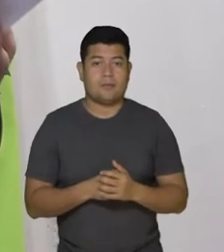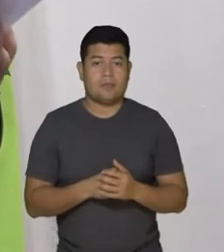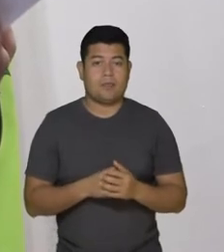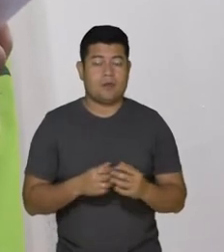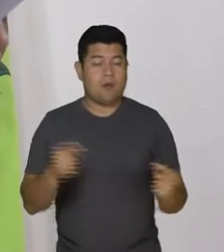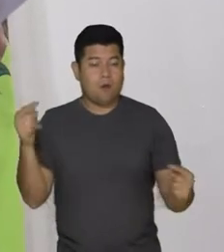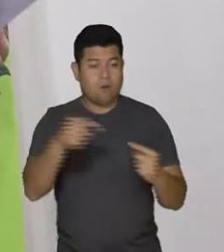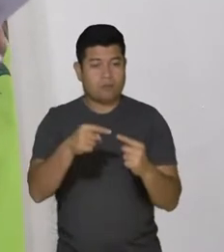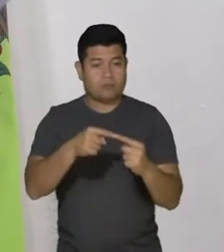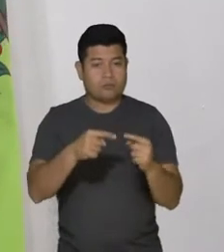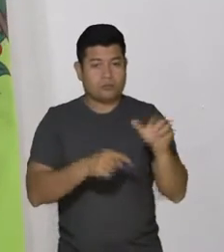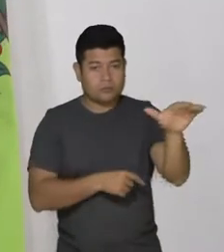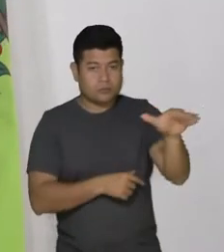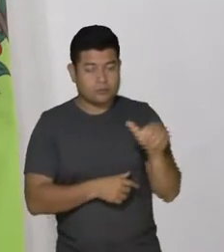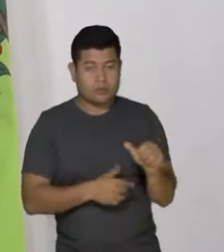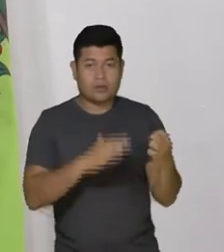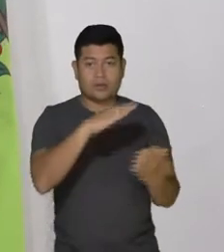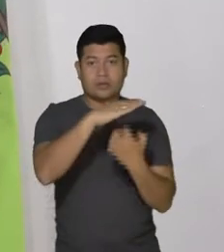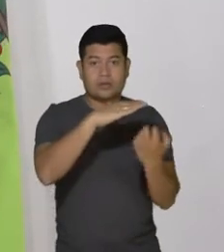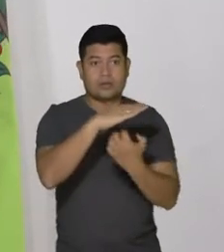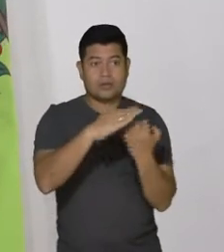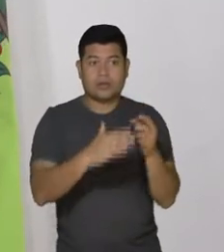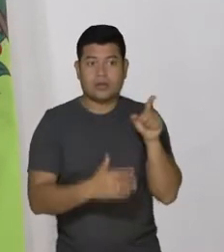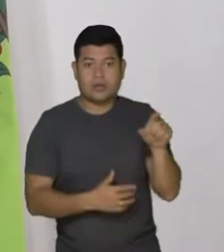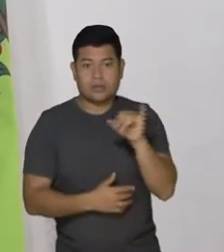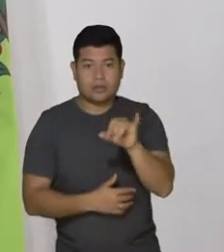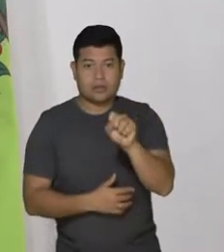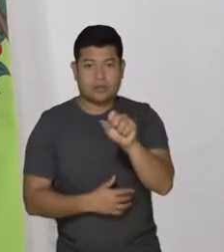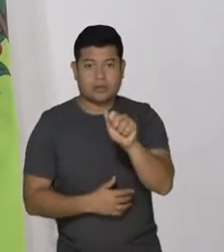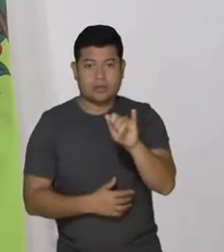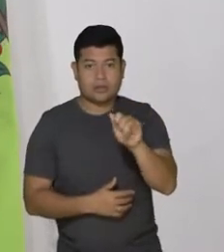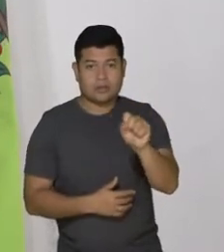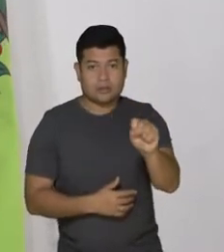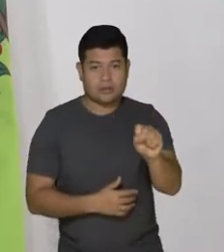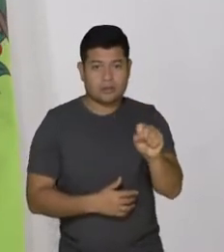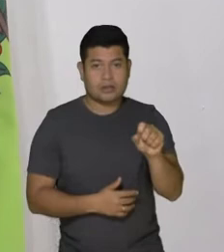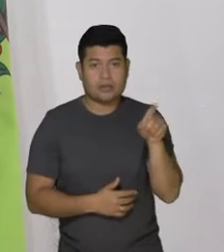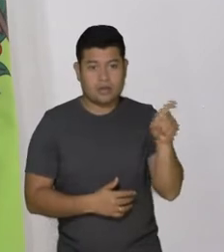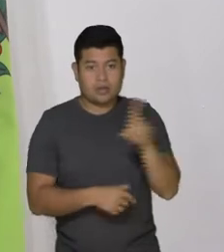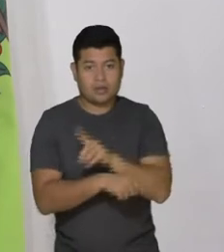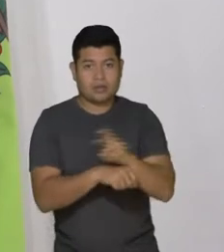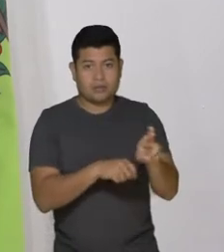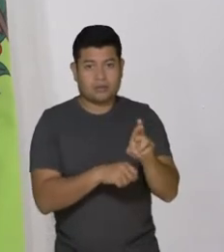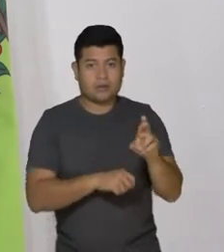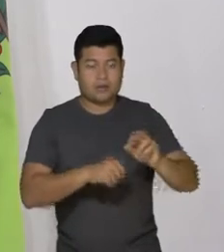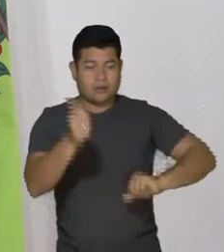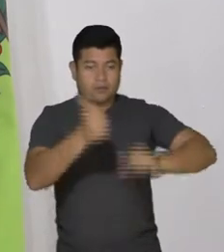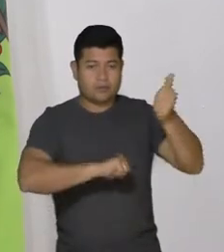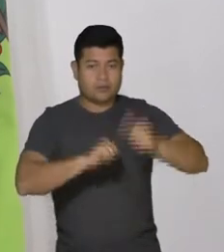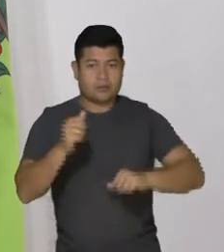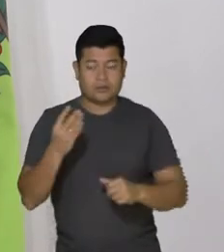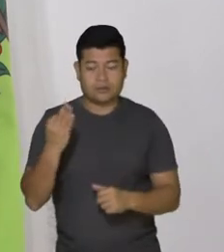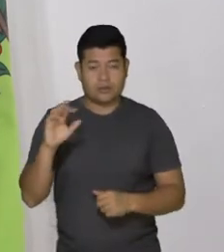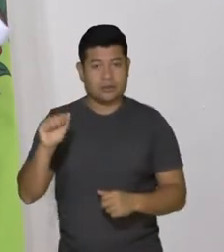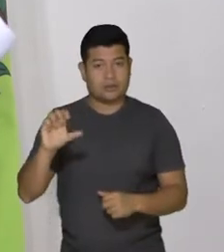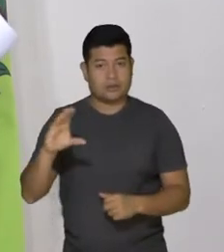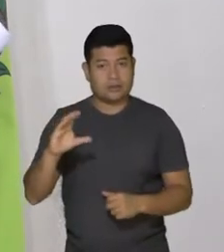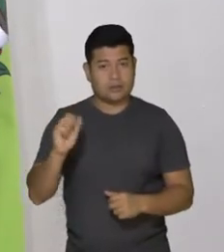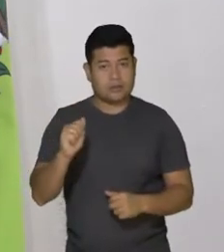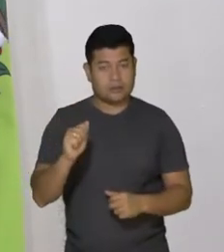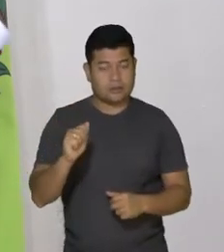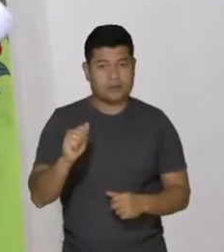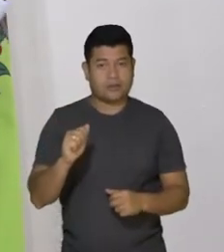da empresa que o Isaías que é o cara que fez doutorado avaliado pelo Tasca que o Tasca mandou